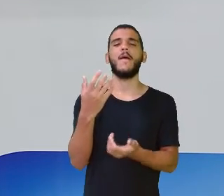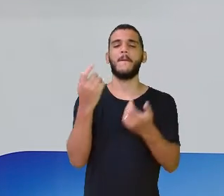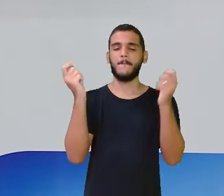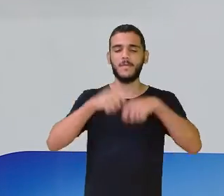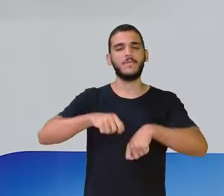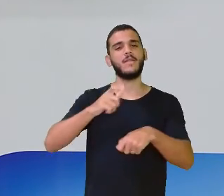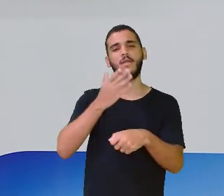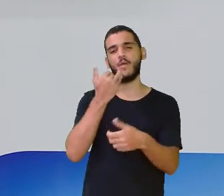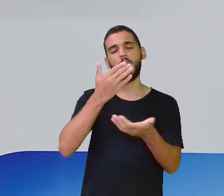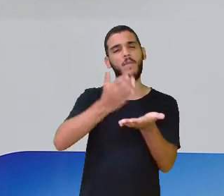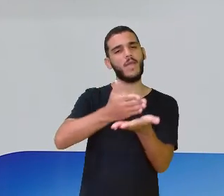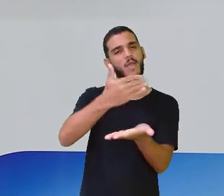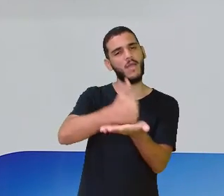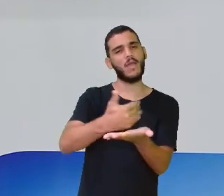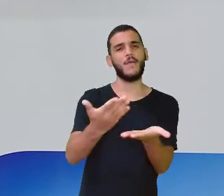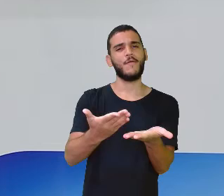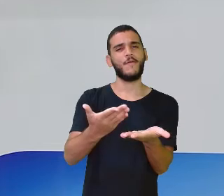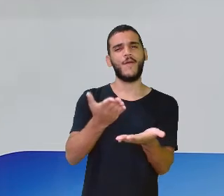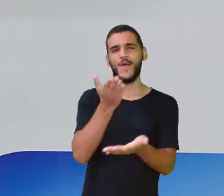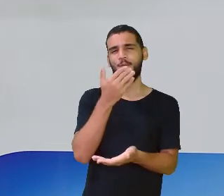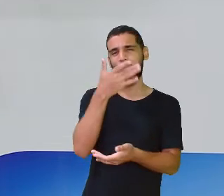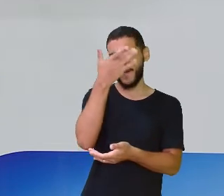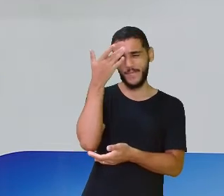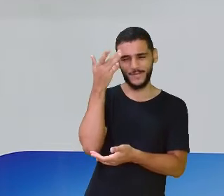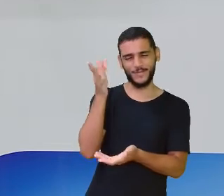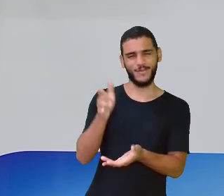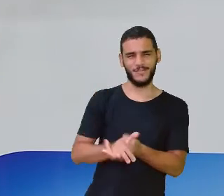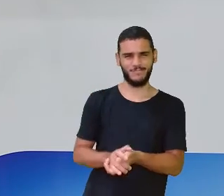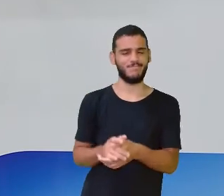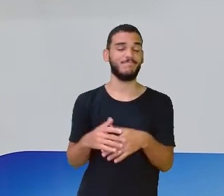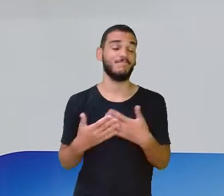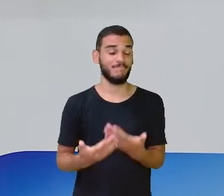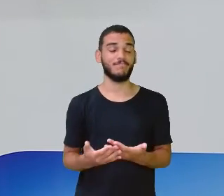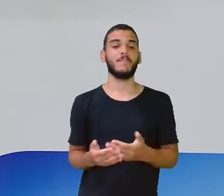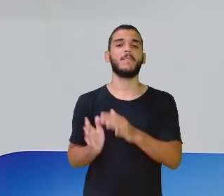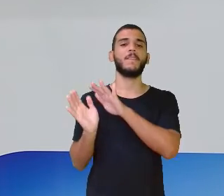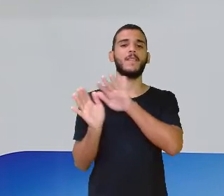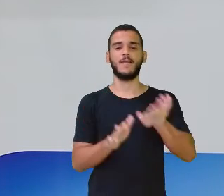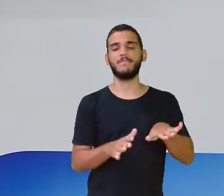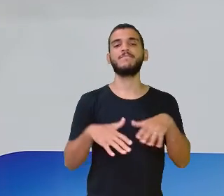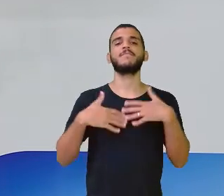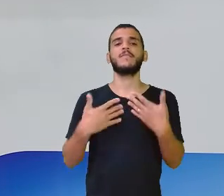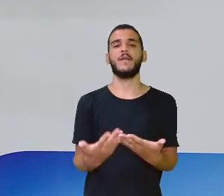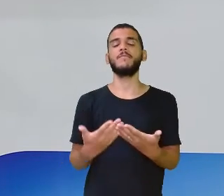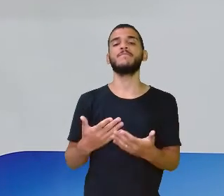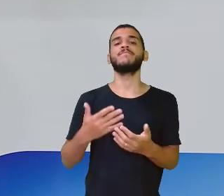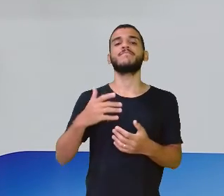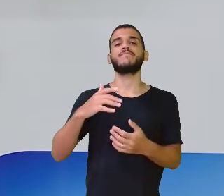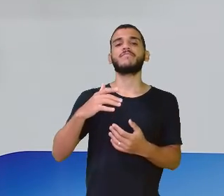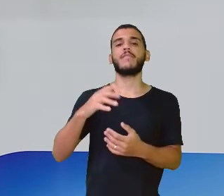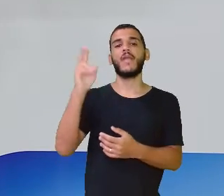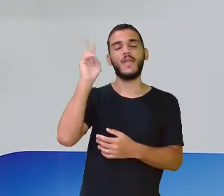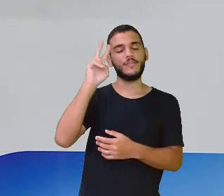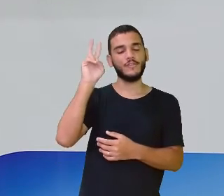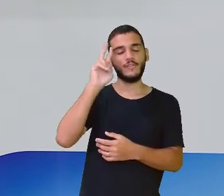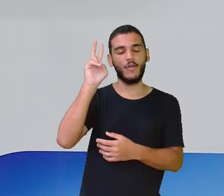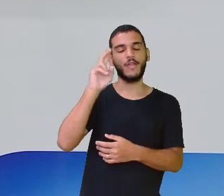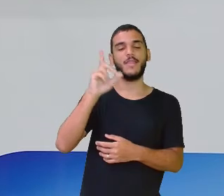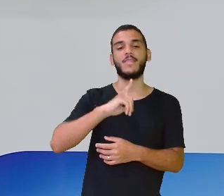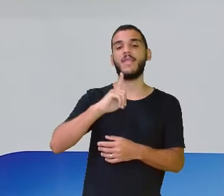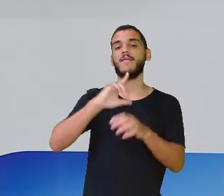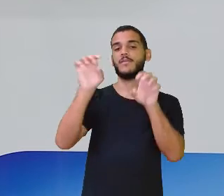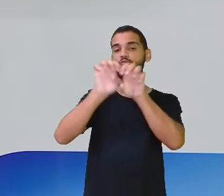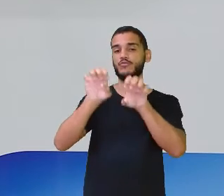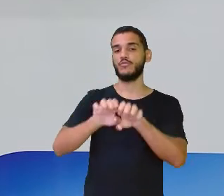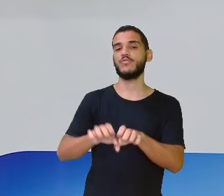sério. Mas vejam como cada final, a história teve aquela estrutura, vocês viram o início apresentando a mamãe,